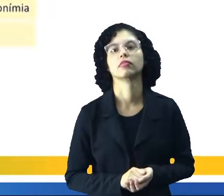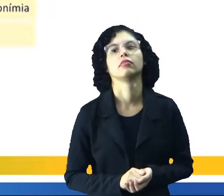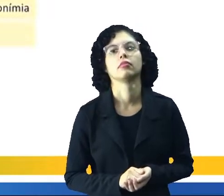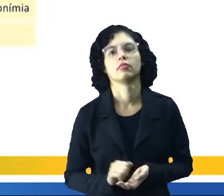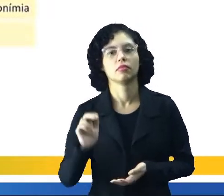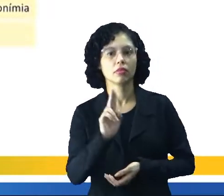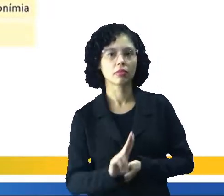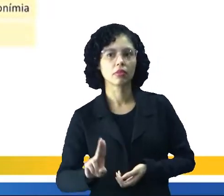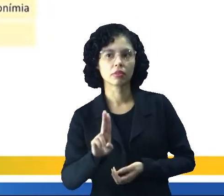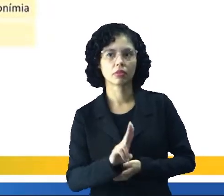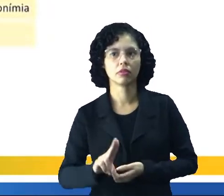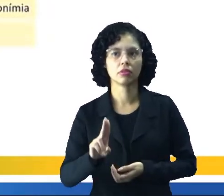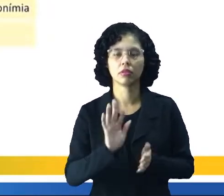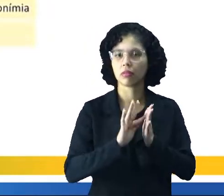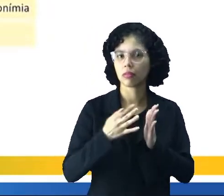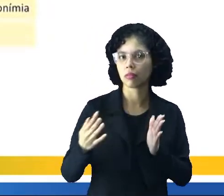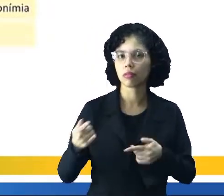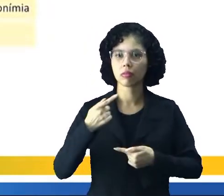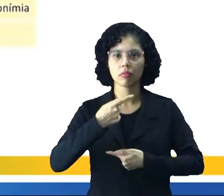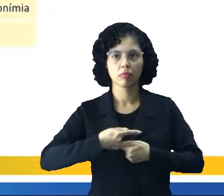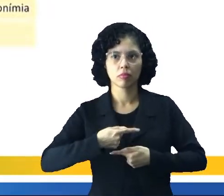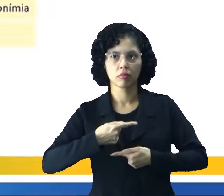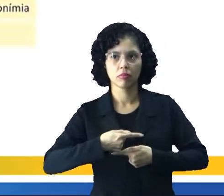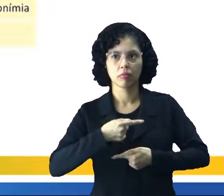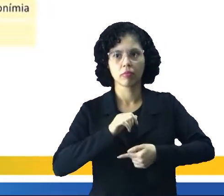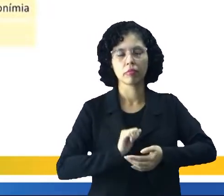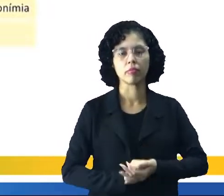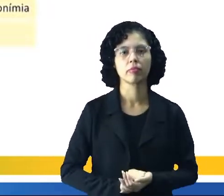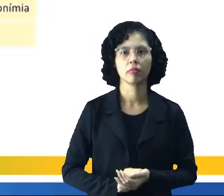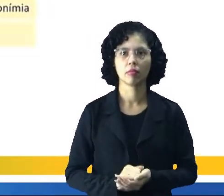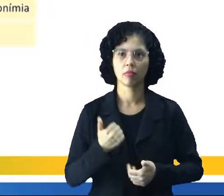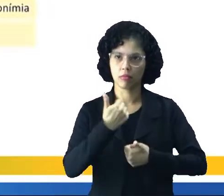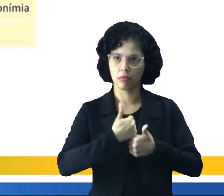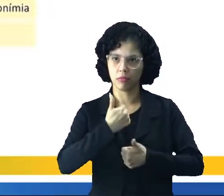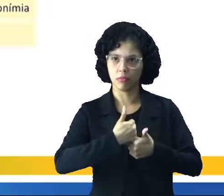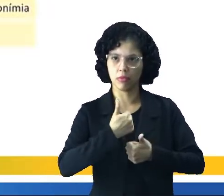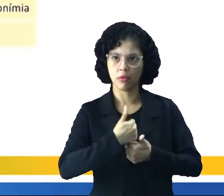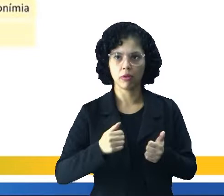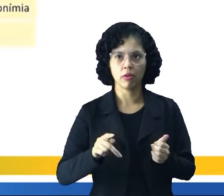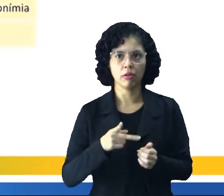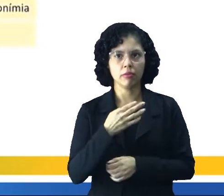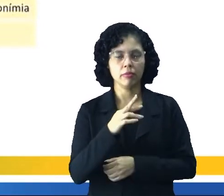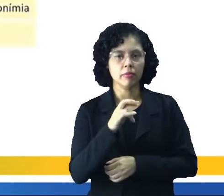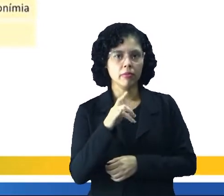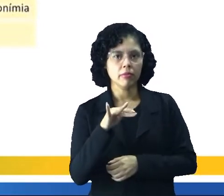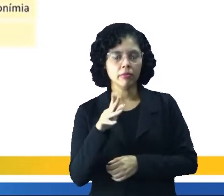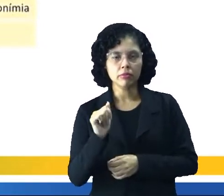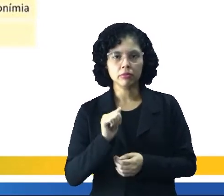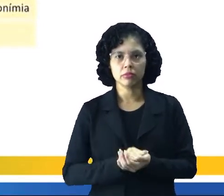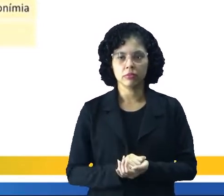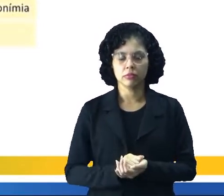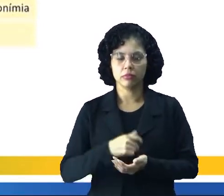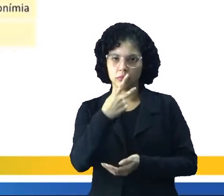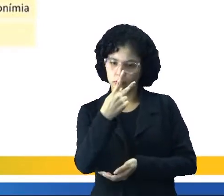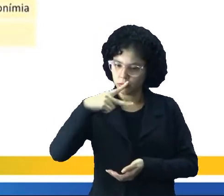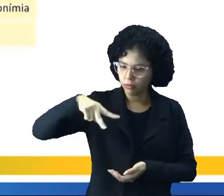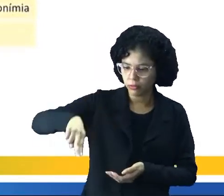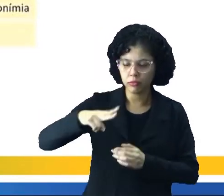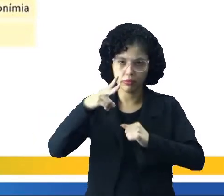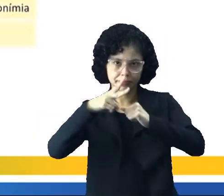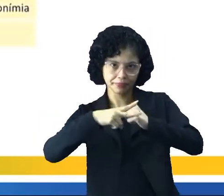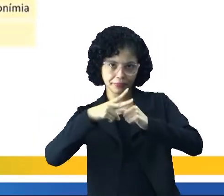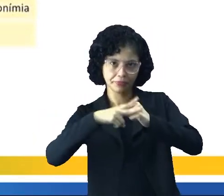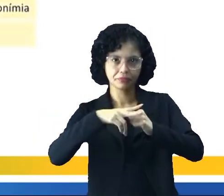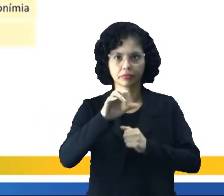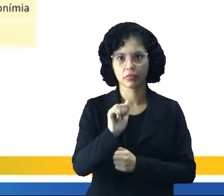por uso de formas gramaticais, que temos a substituição por proformas, que são os pronomes,